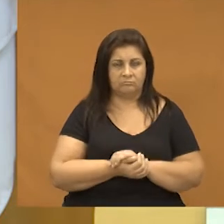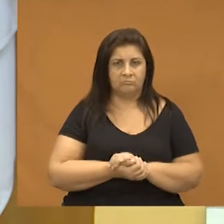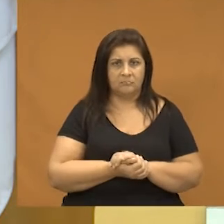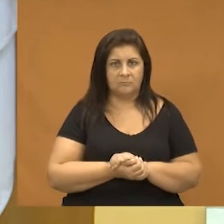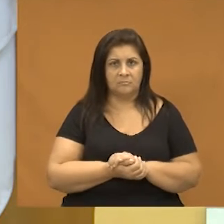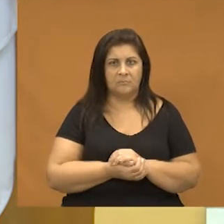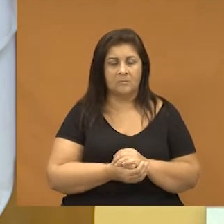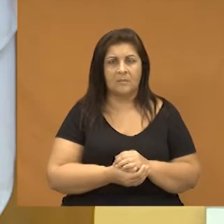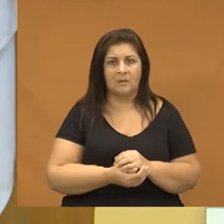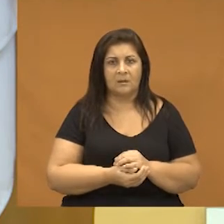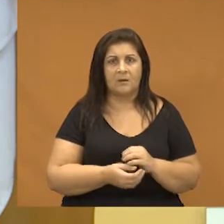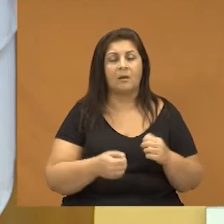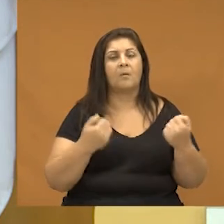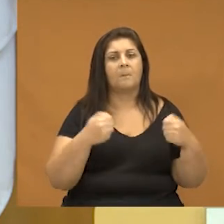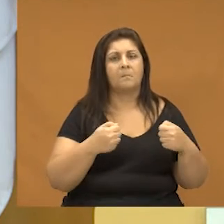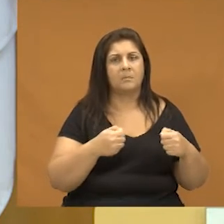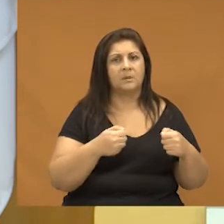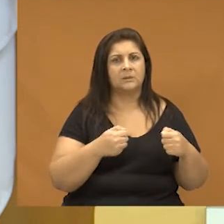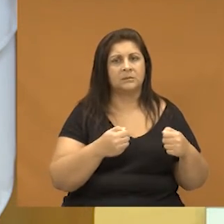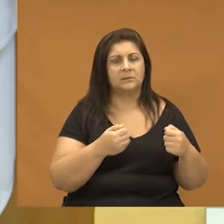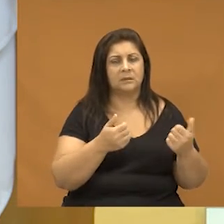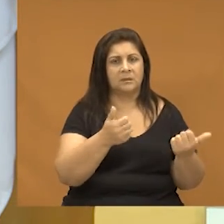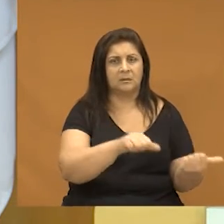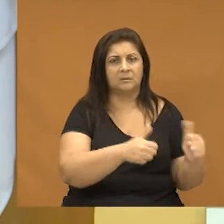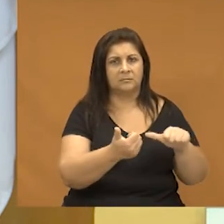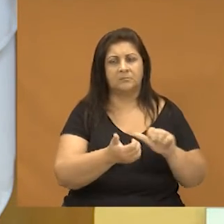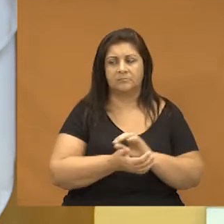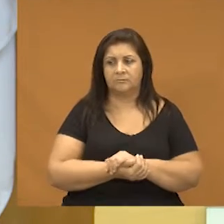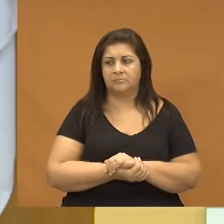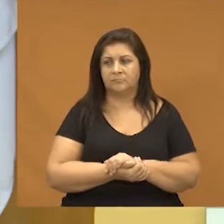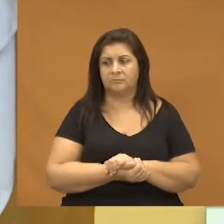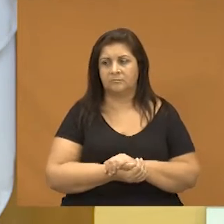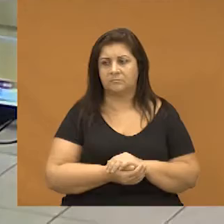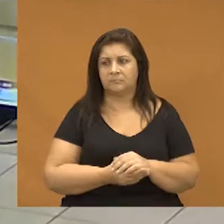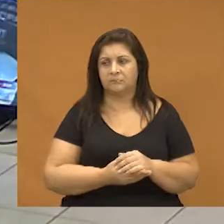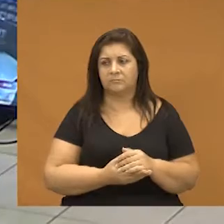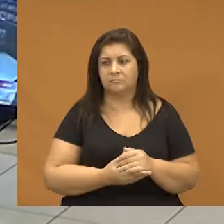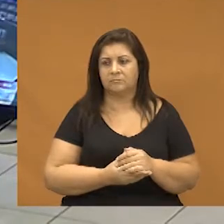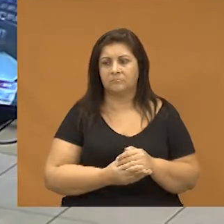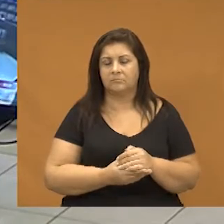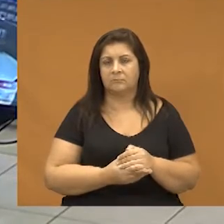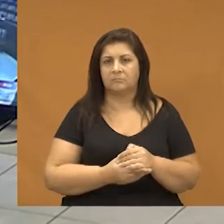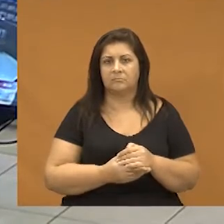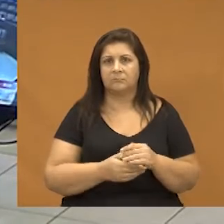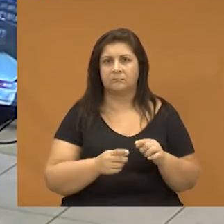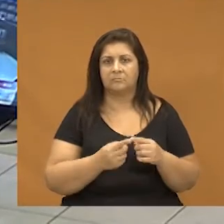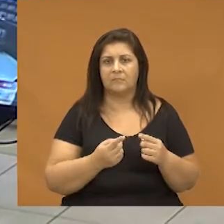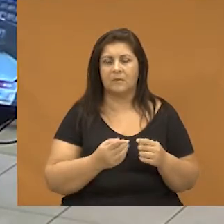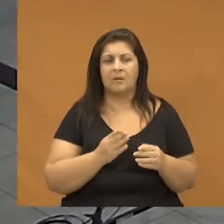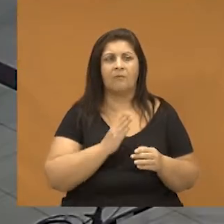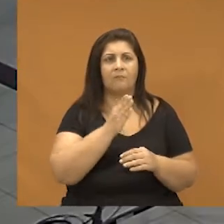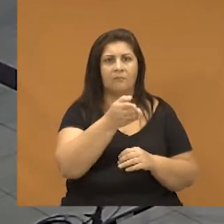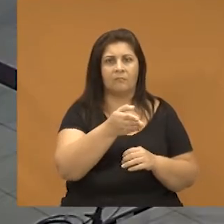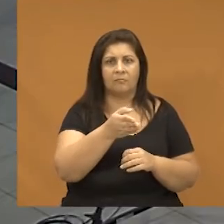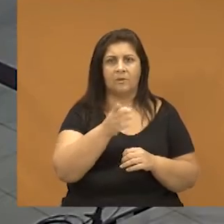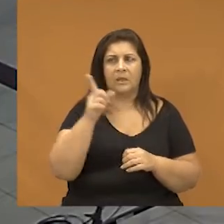hospitais eles vão ter que se adequar. Pode falar. Mas eu tive no Consavap, lá com a